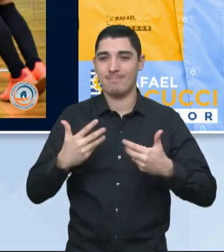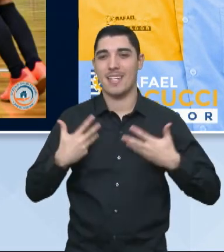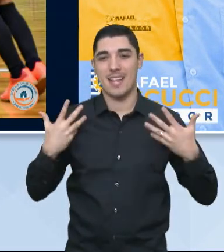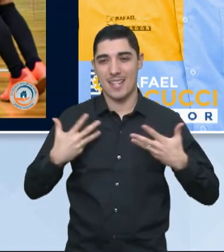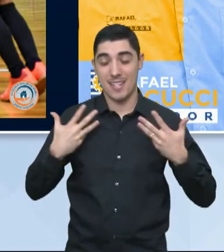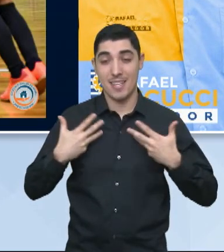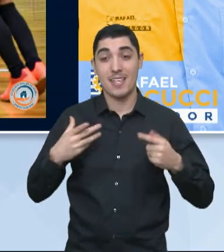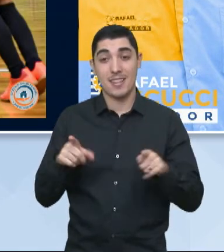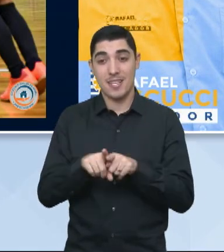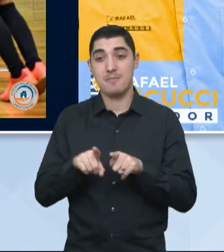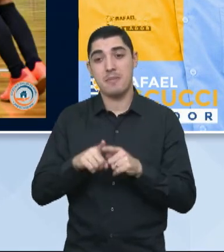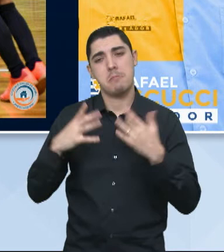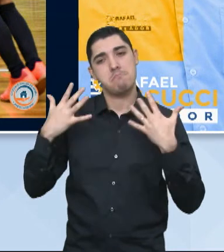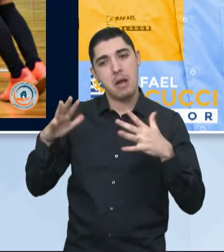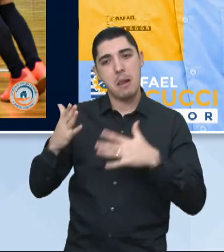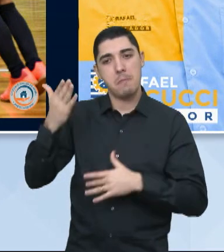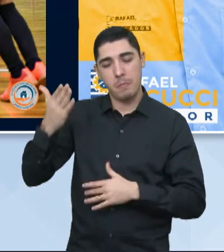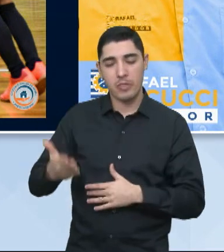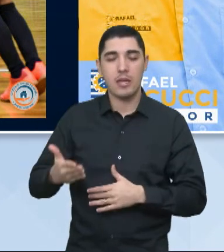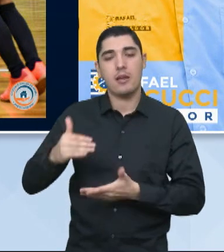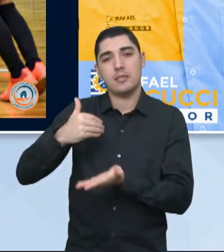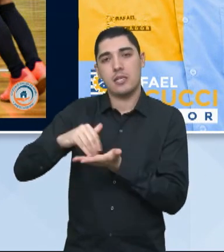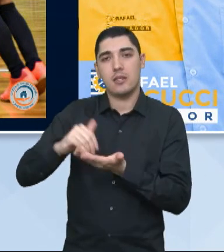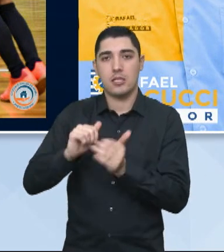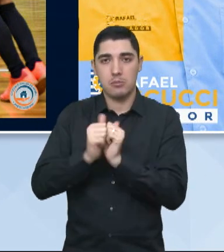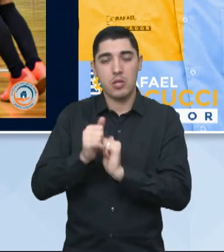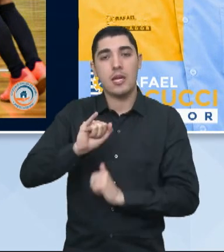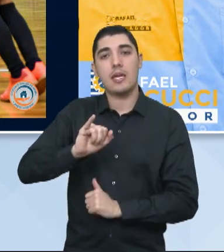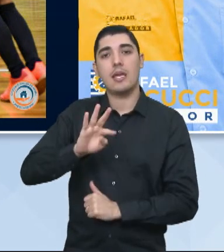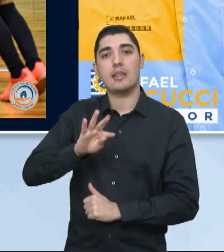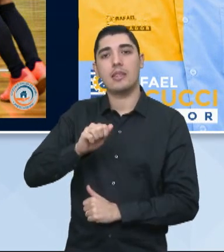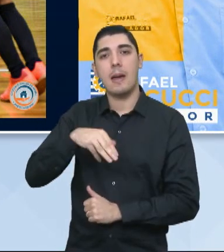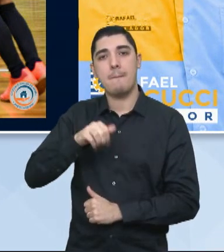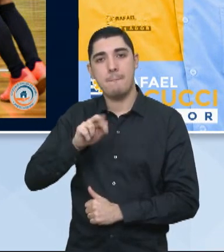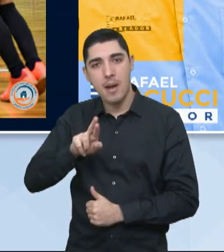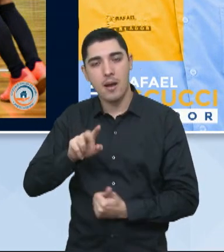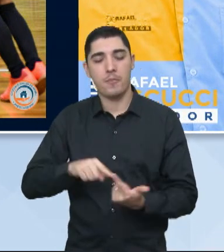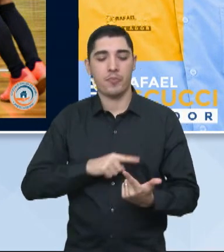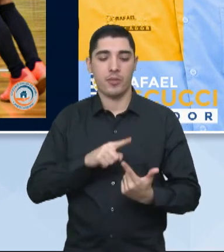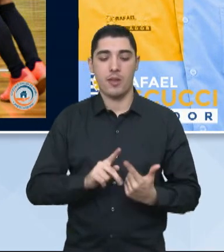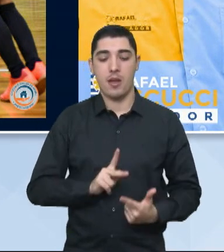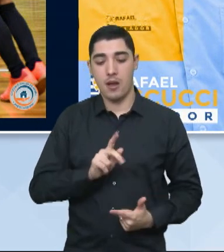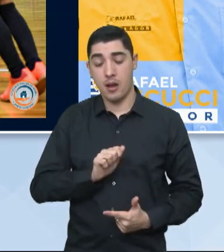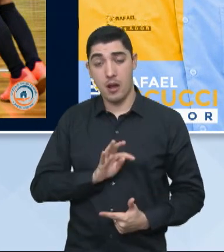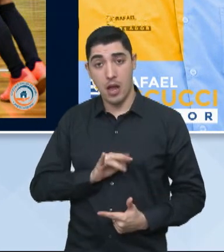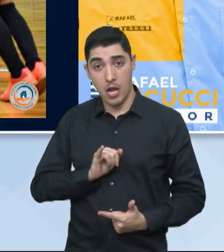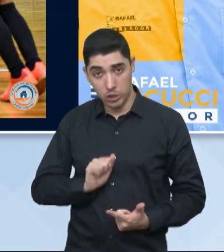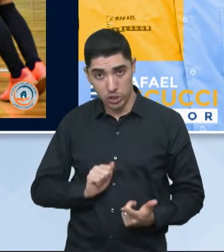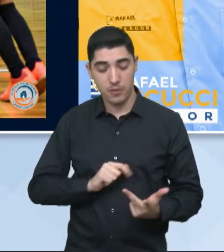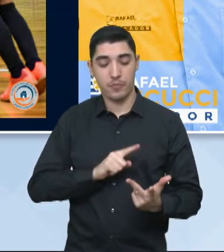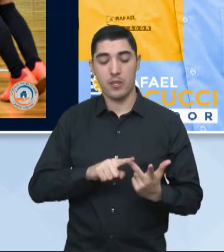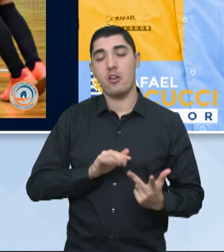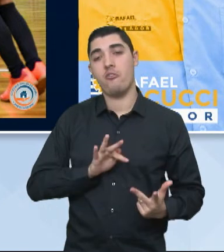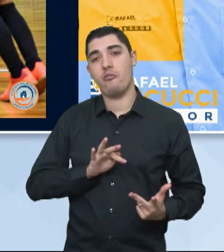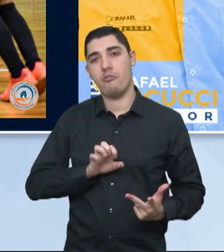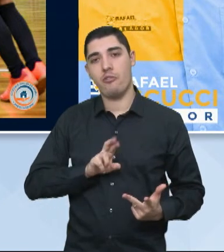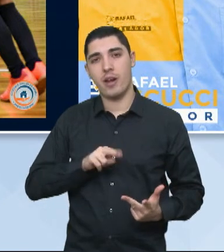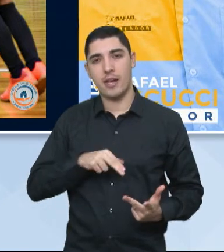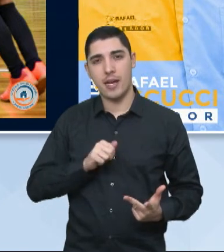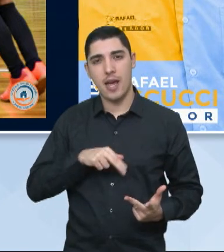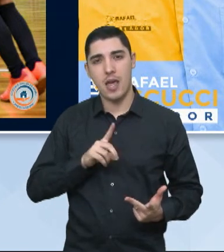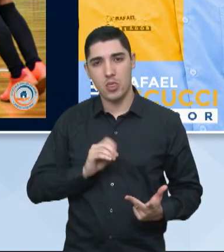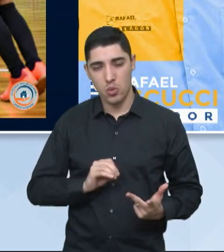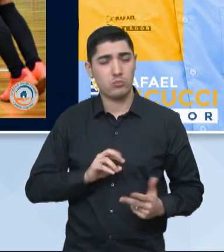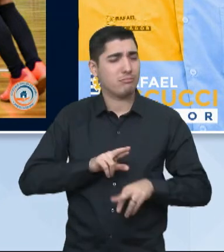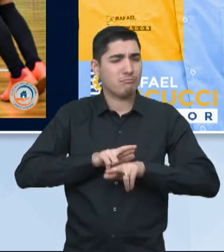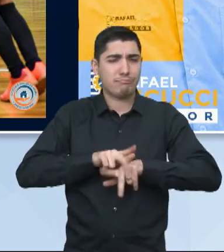parabenizar a iniciativa da Secretaria de Esportes, do Itamar, da Kátia, do Fernando também, que é o diretor, de trazer